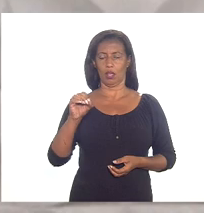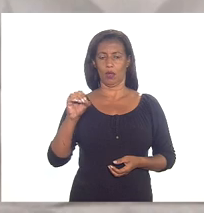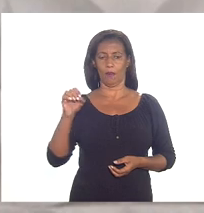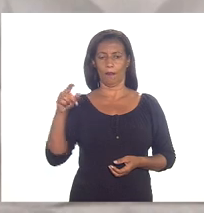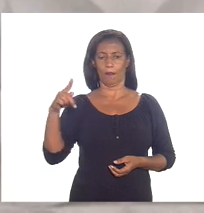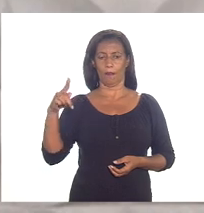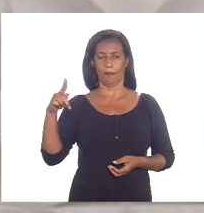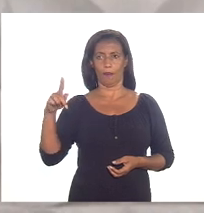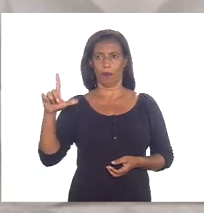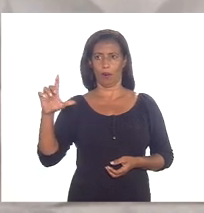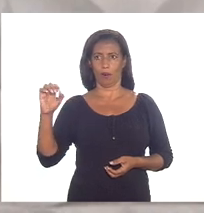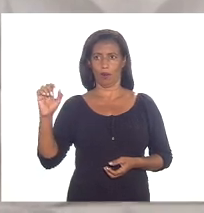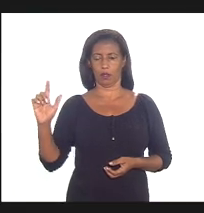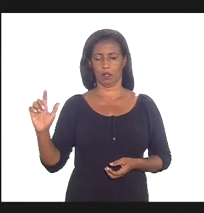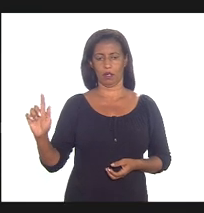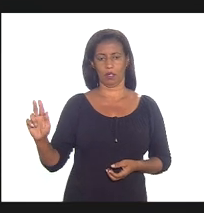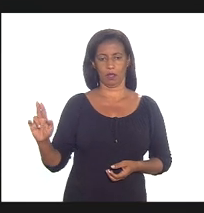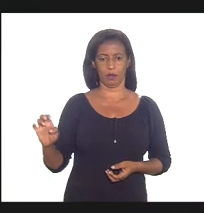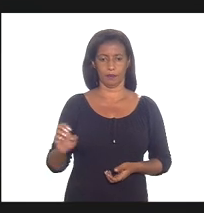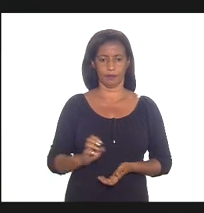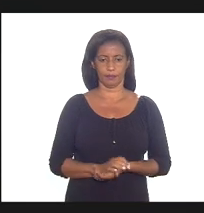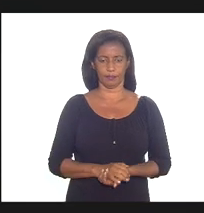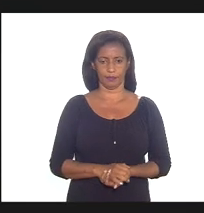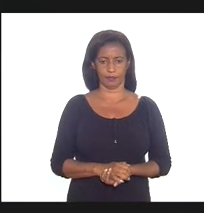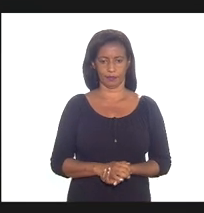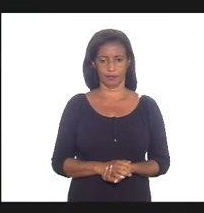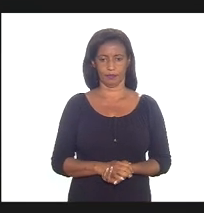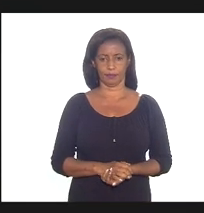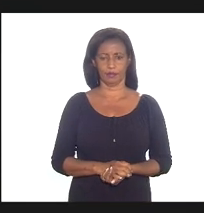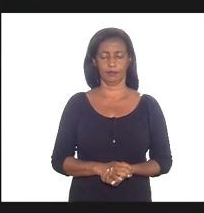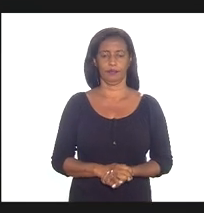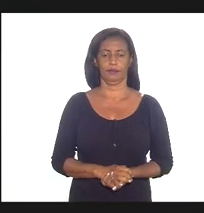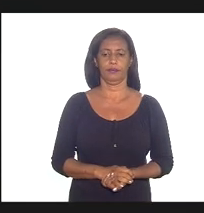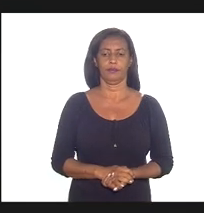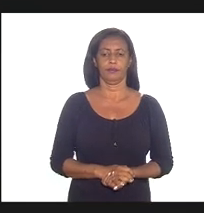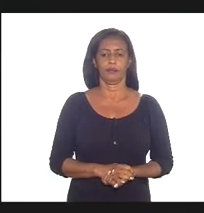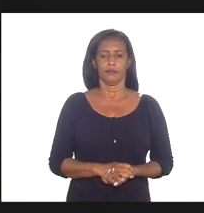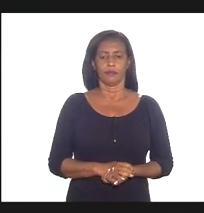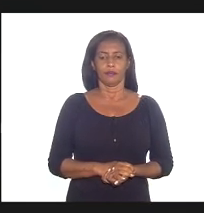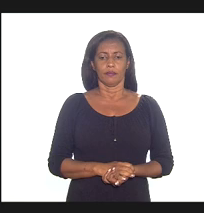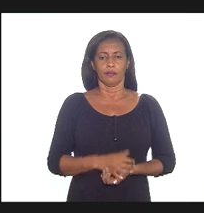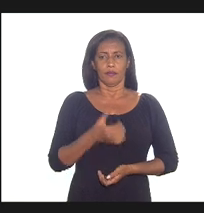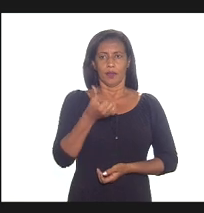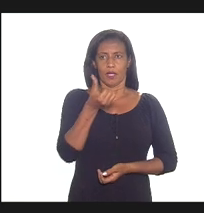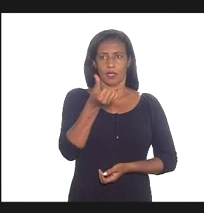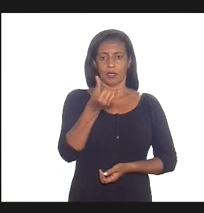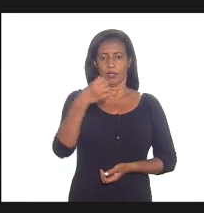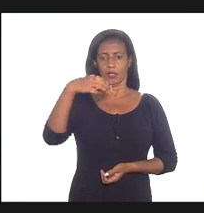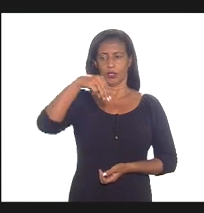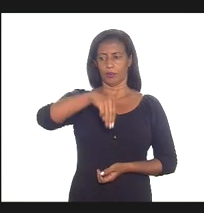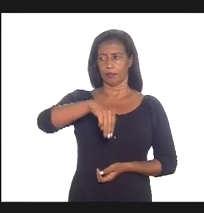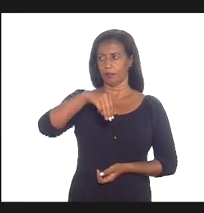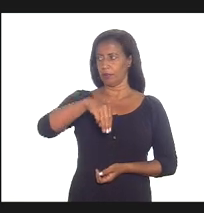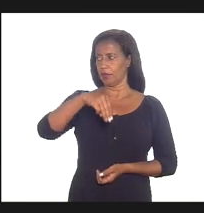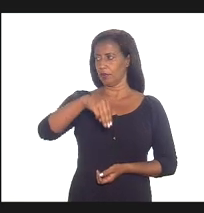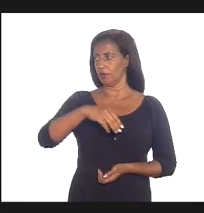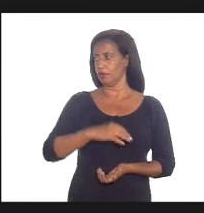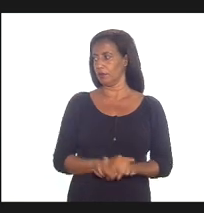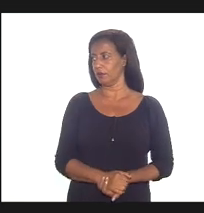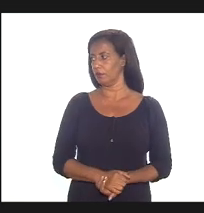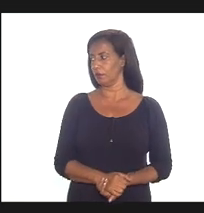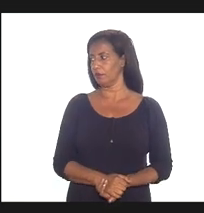Deputado Alexandre Knoploch. Eu. Vossa Excelência tem 6 minutos para a sua